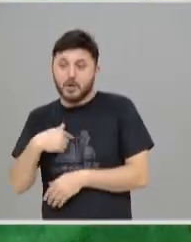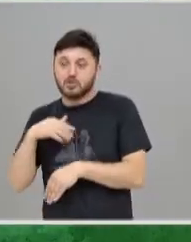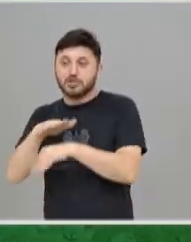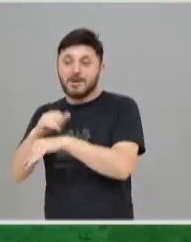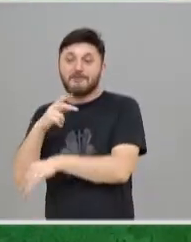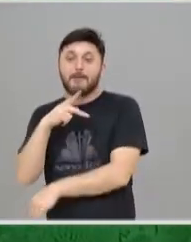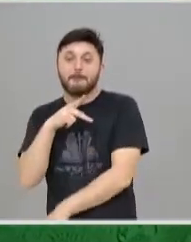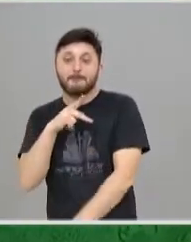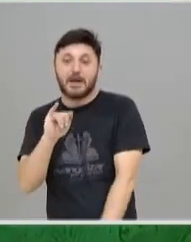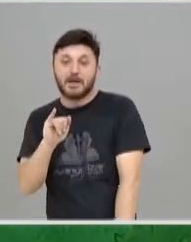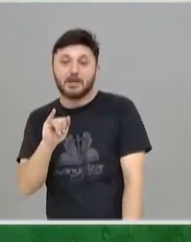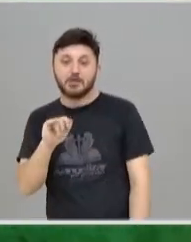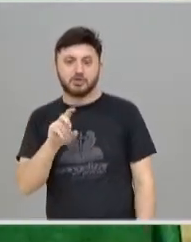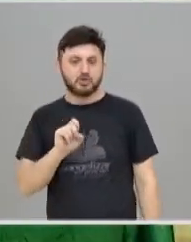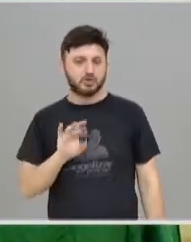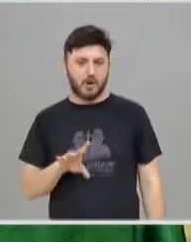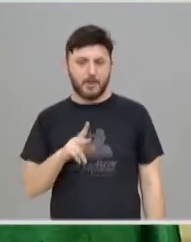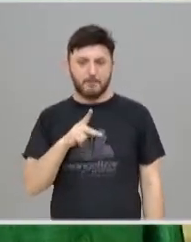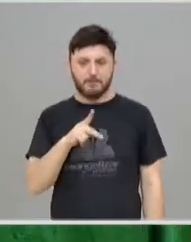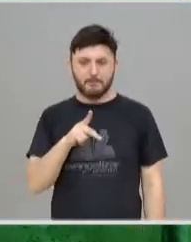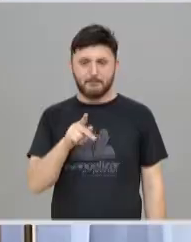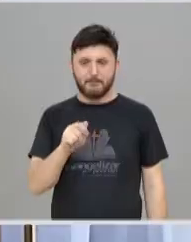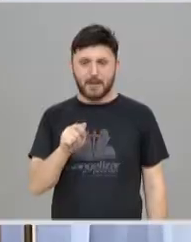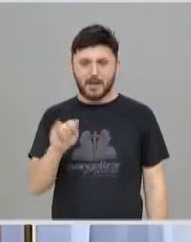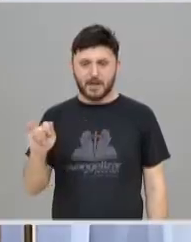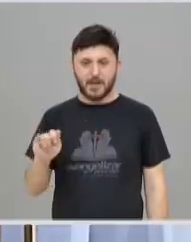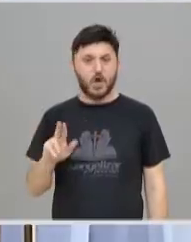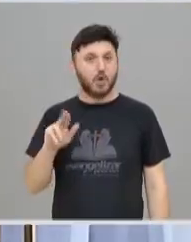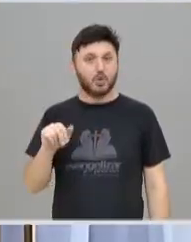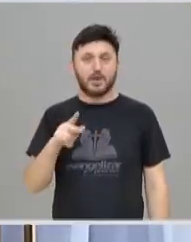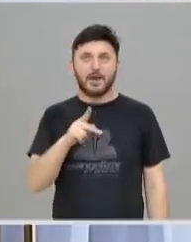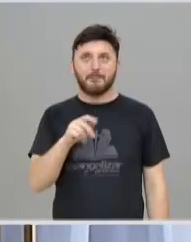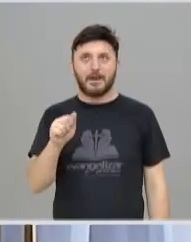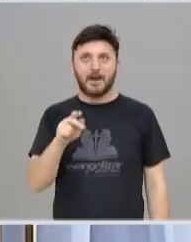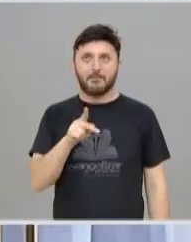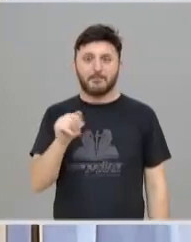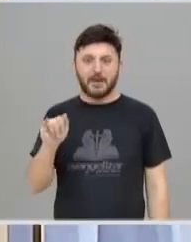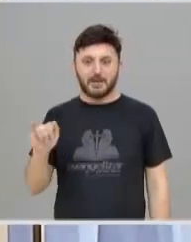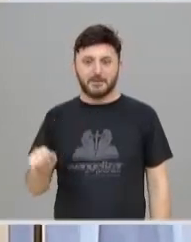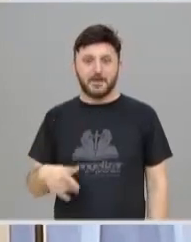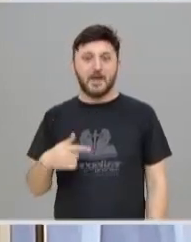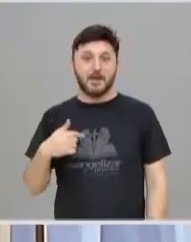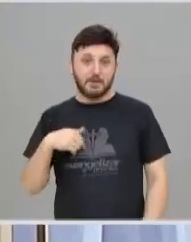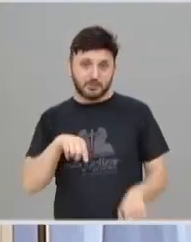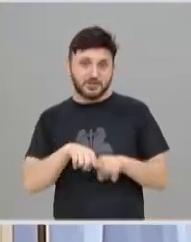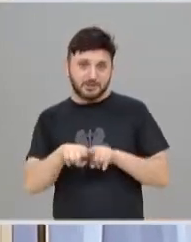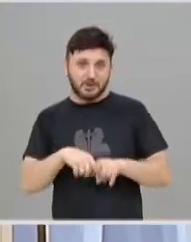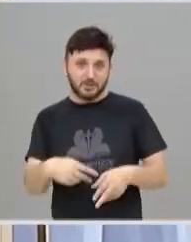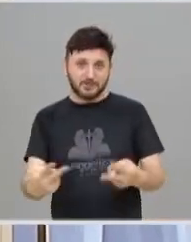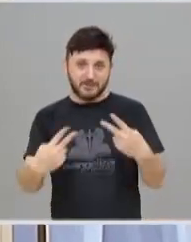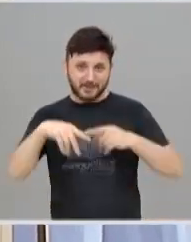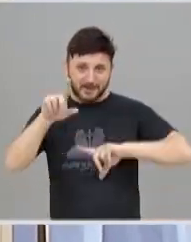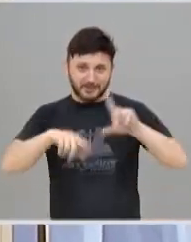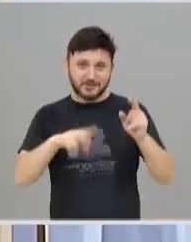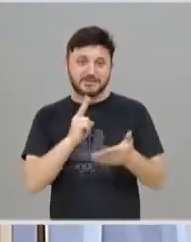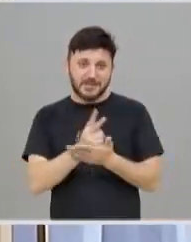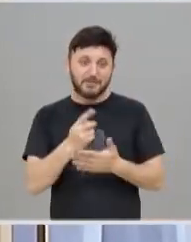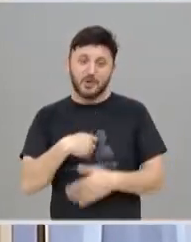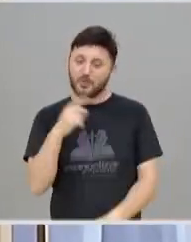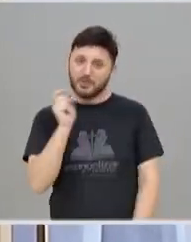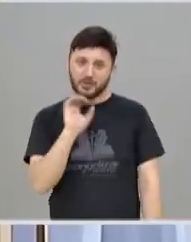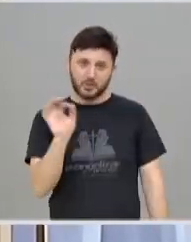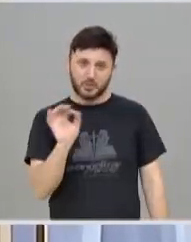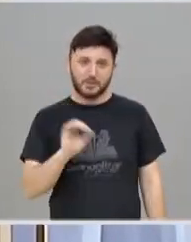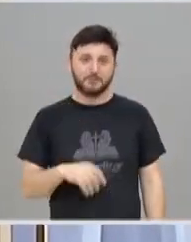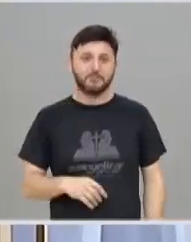pai. Mas na minha família sempre foi assim, uma referência, meus irmãos devem estar acompanhando essa missa, e sabem que não minto, nesse